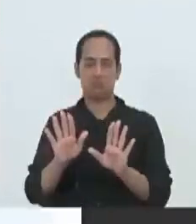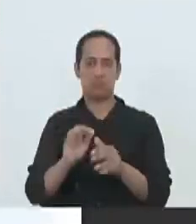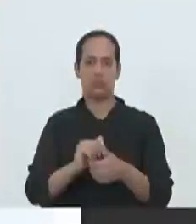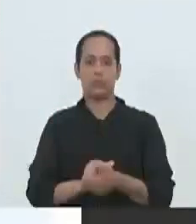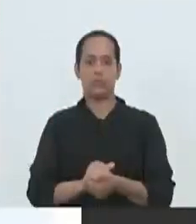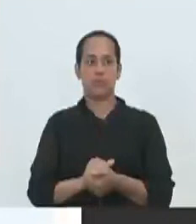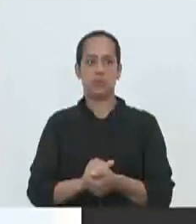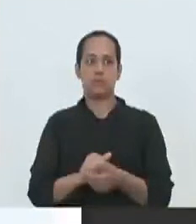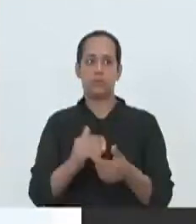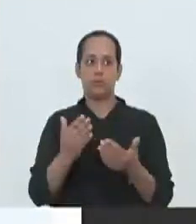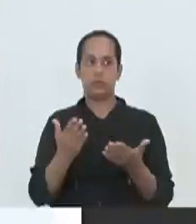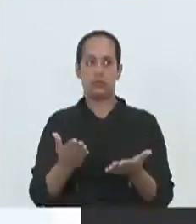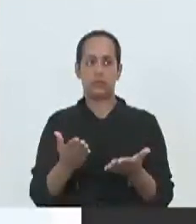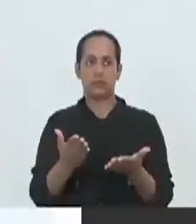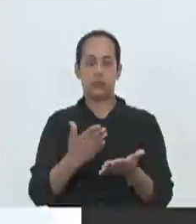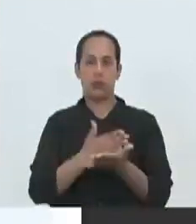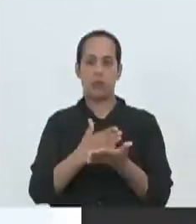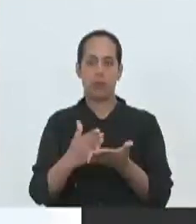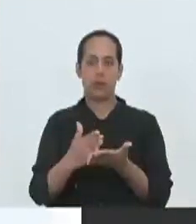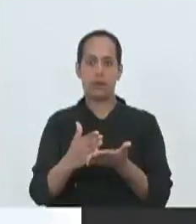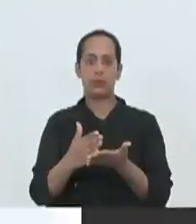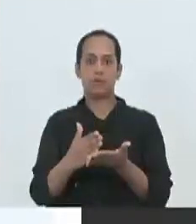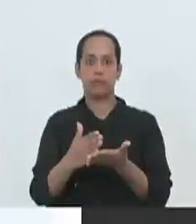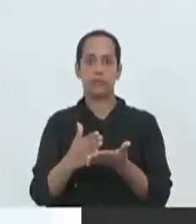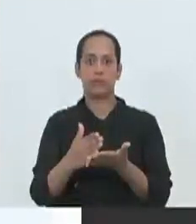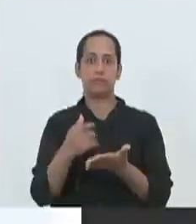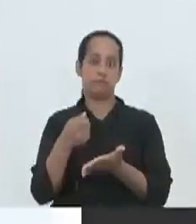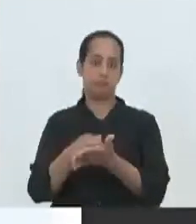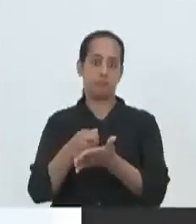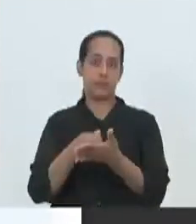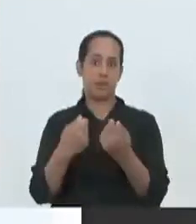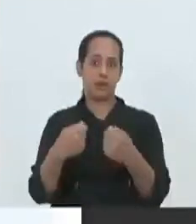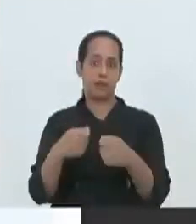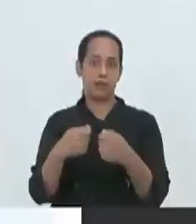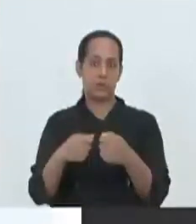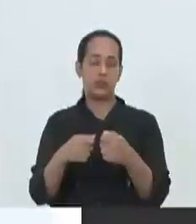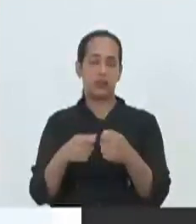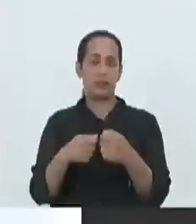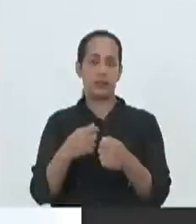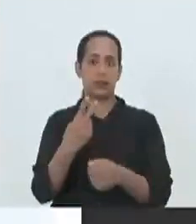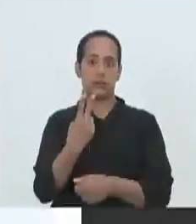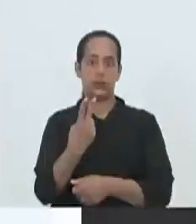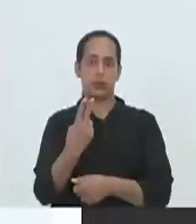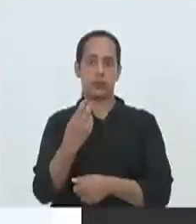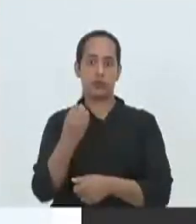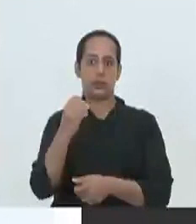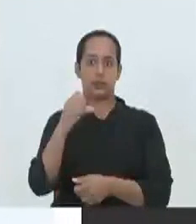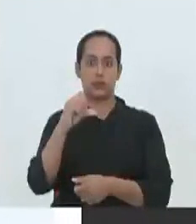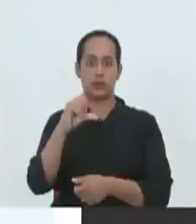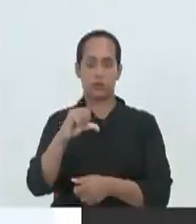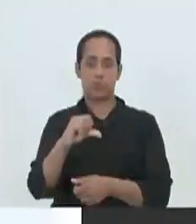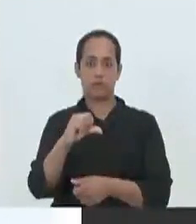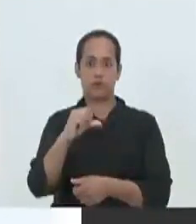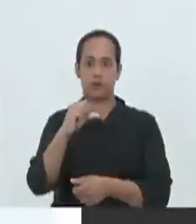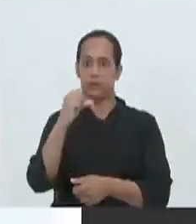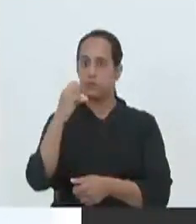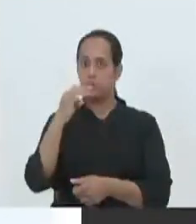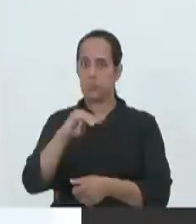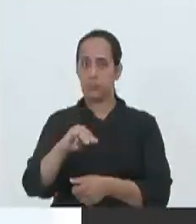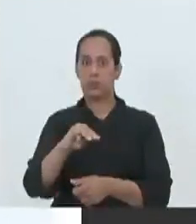gente vê que a gente inicia com os restos a pagar processados o ano em 209 milhões desses foram pagos